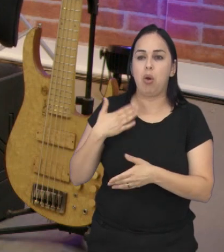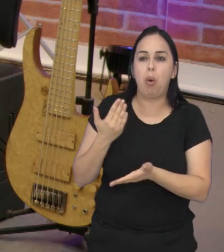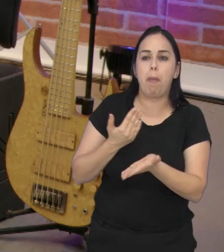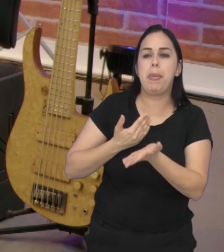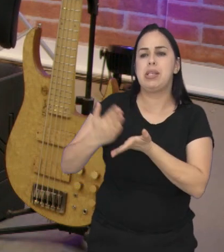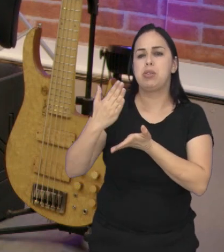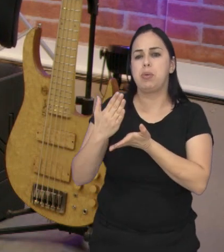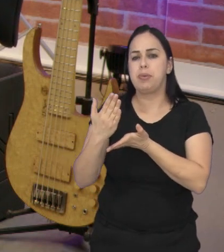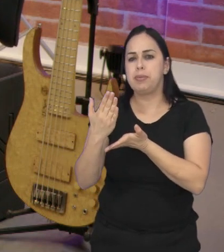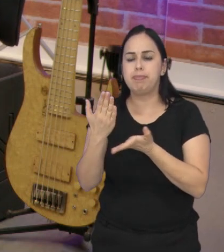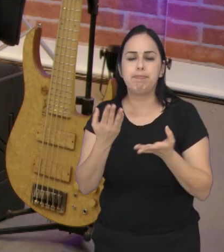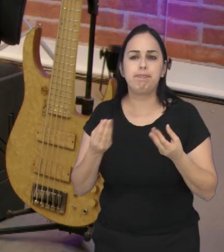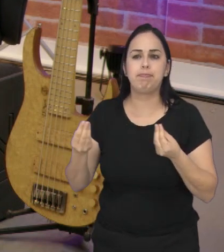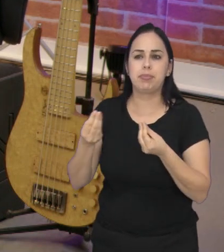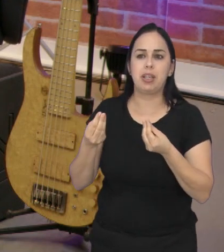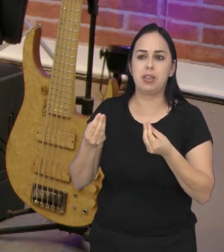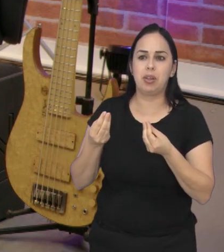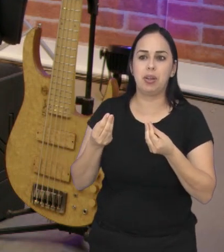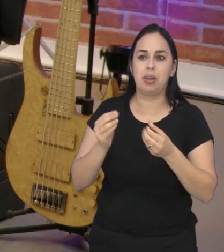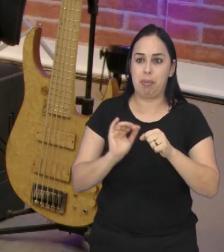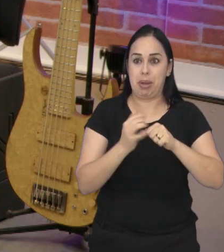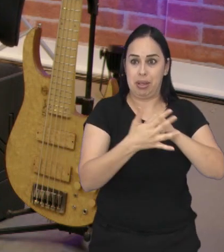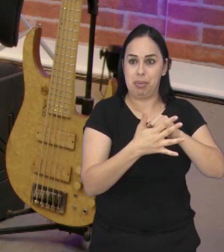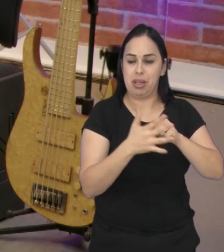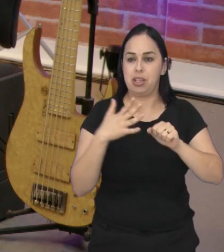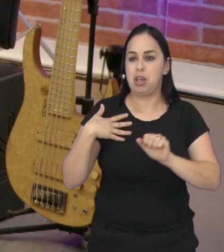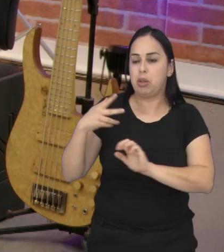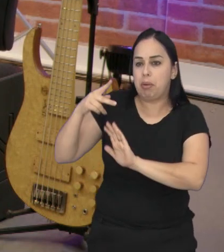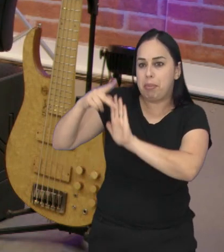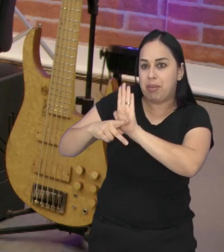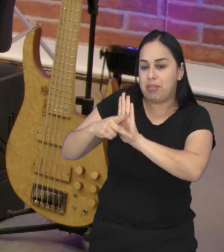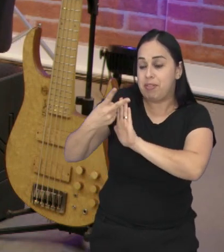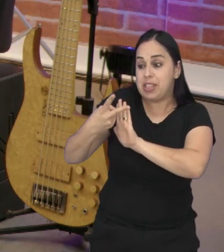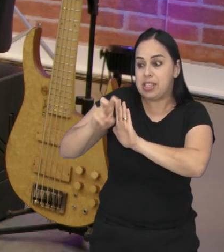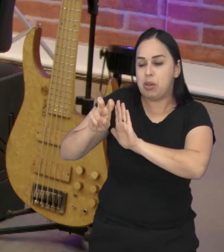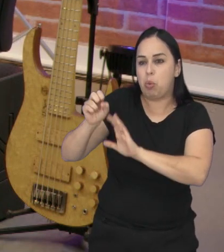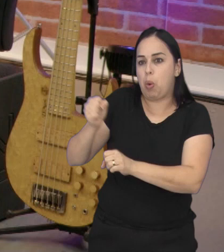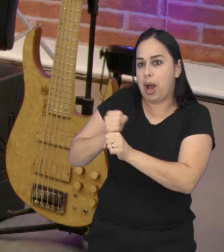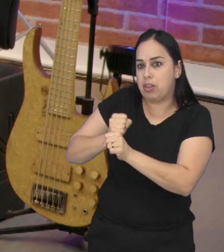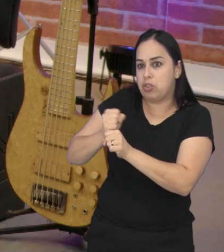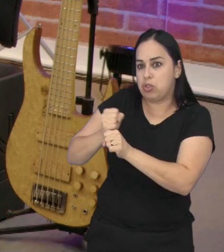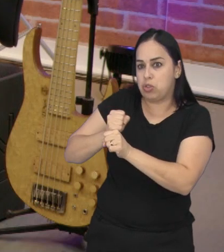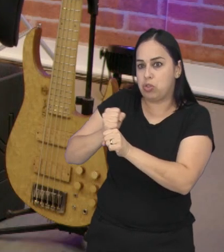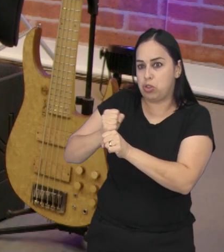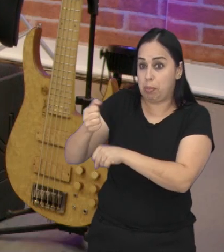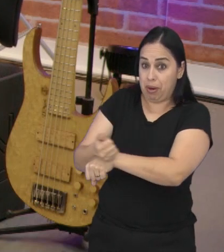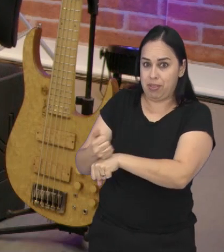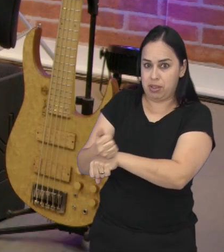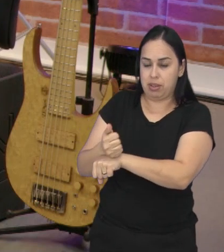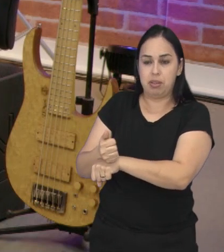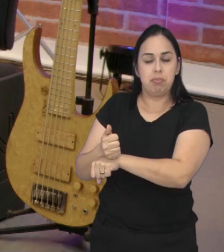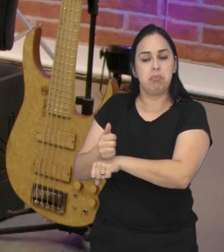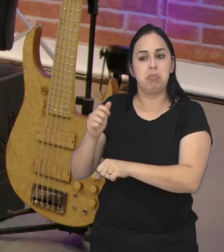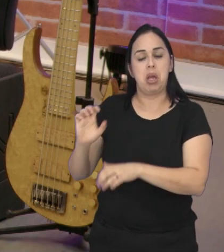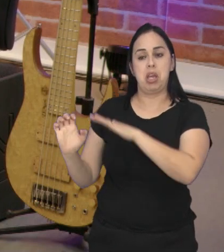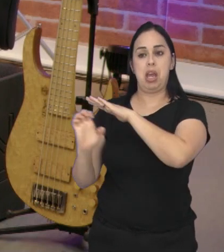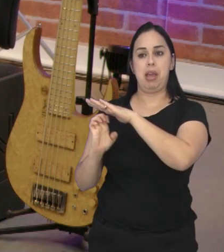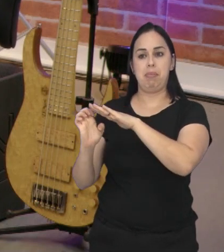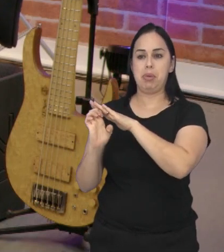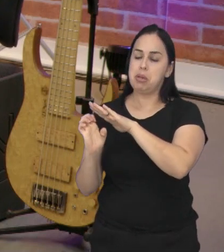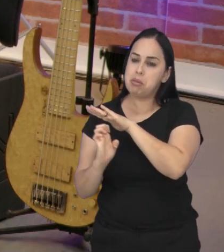essas coisas da pandemia, eu tava num projeto de 25 anos de carreira. E aí, o pessoal da produtora